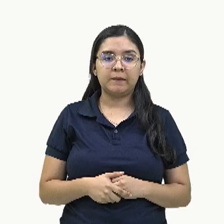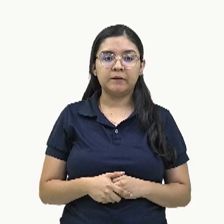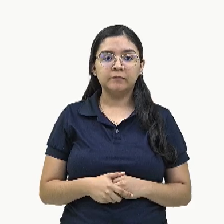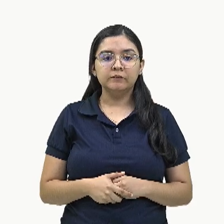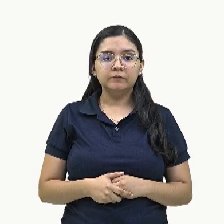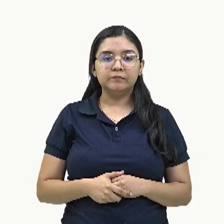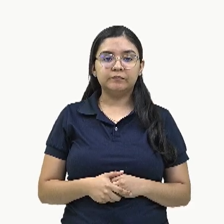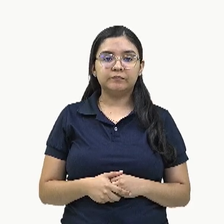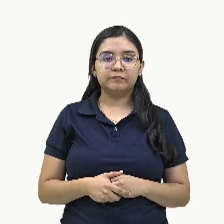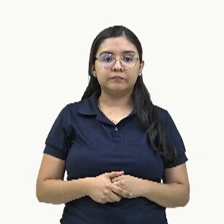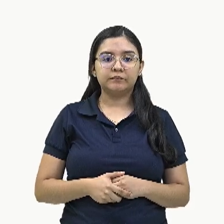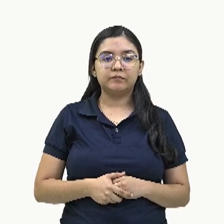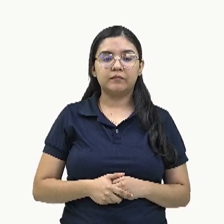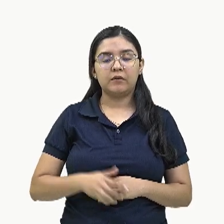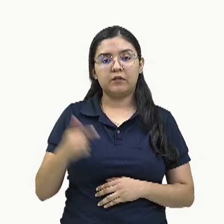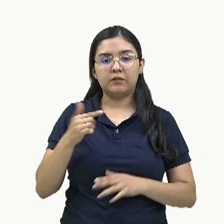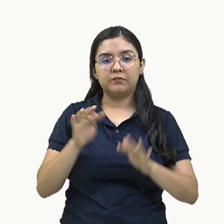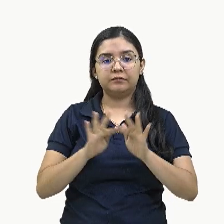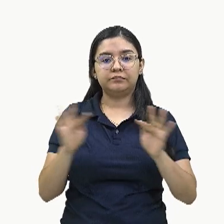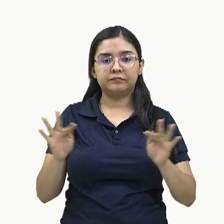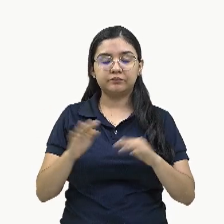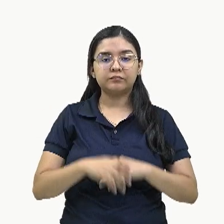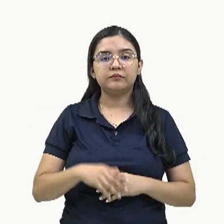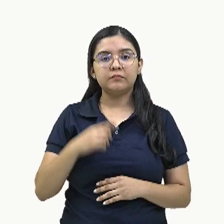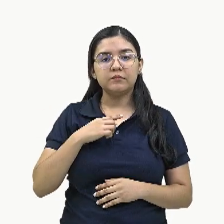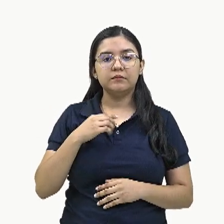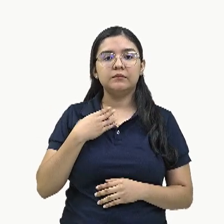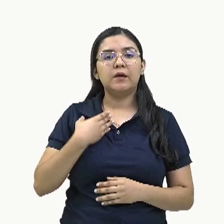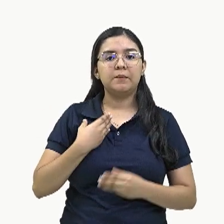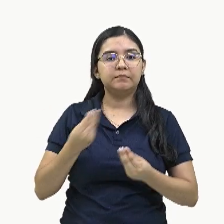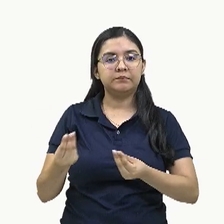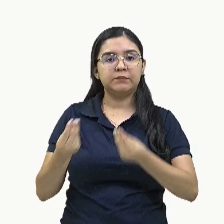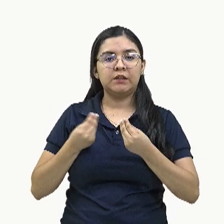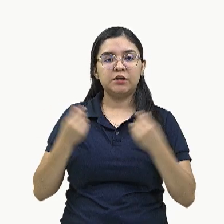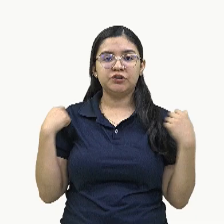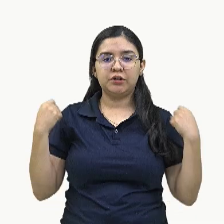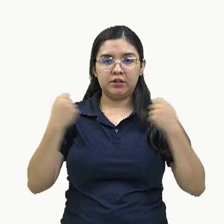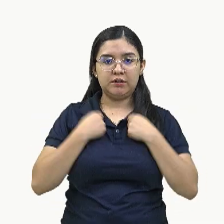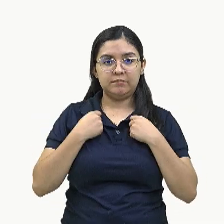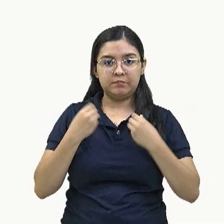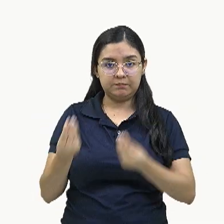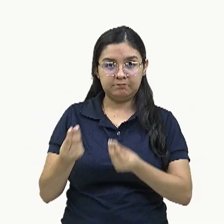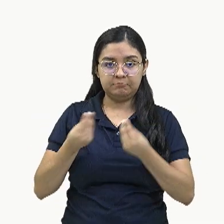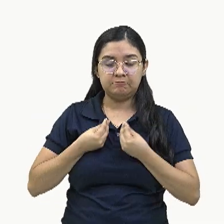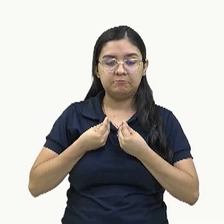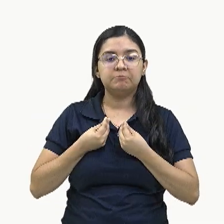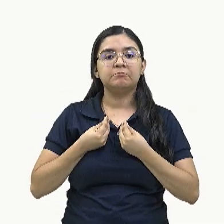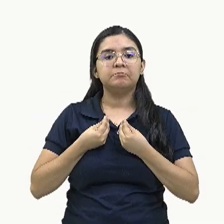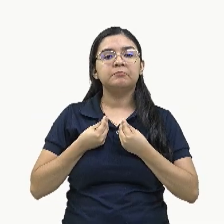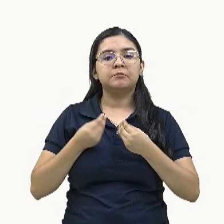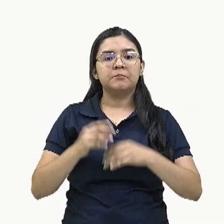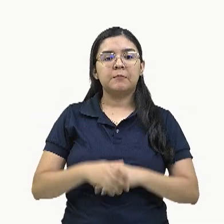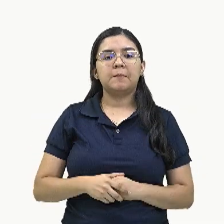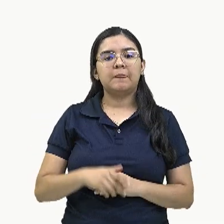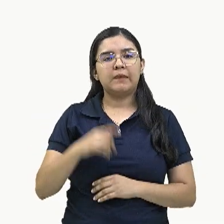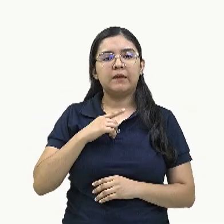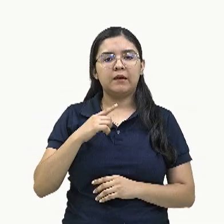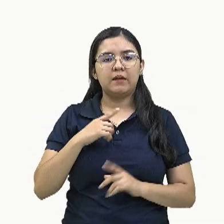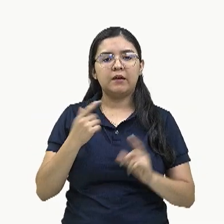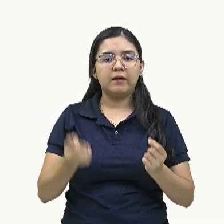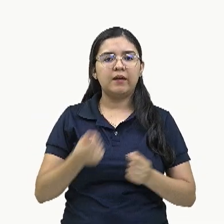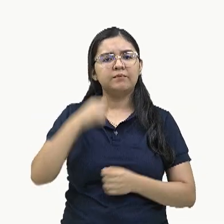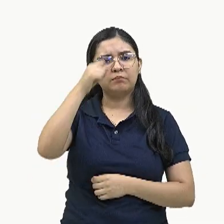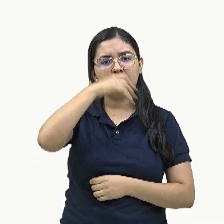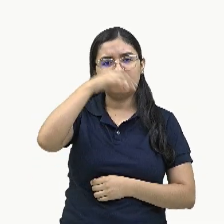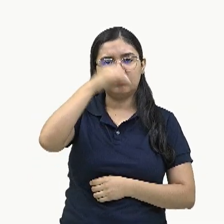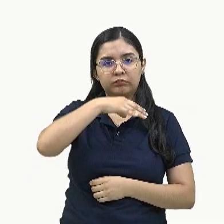me my jacket. Me dê a minha jaqueta, né? É bem mandando você fazer as coisas, tá